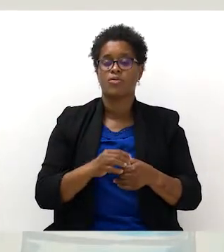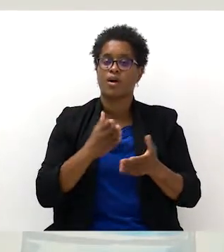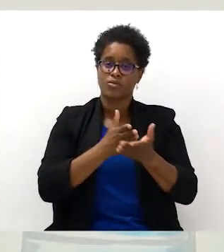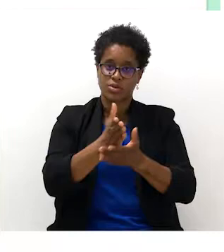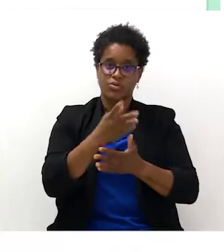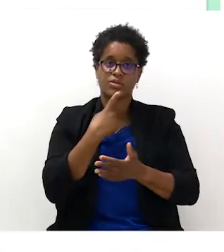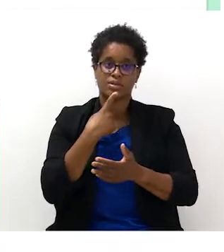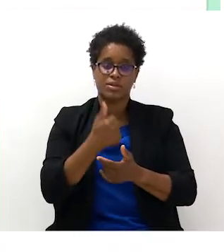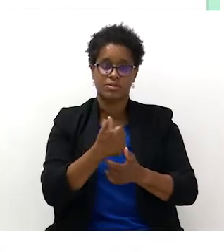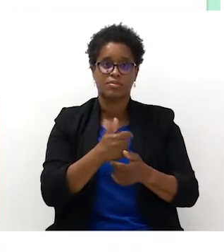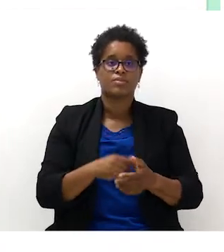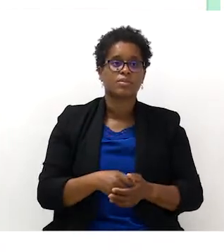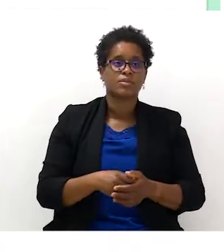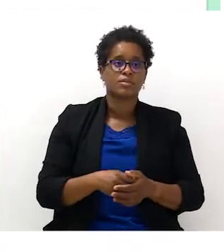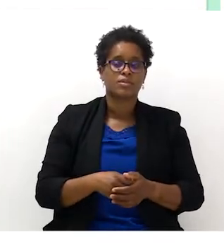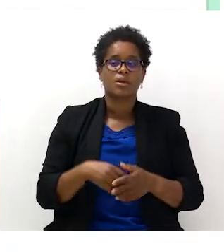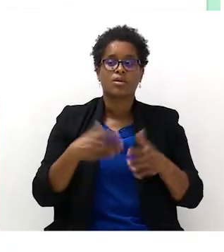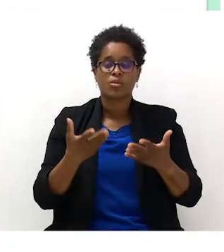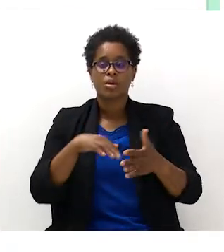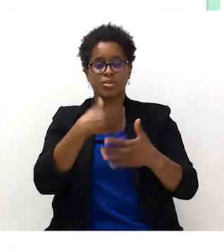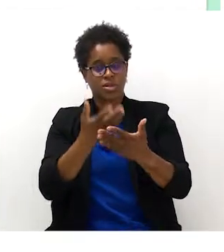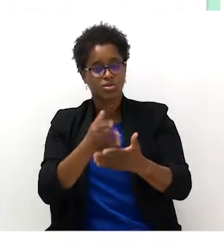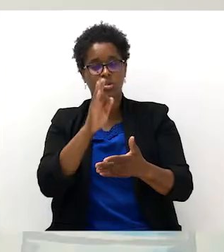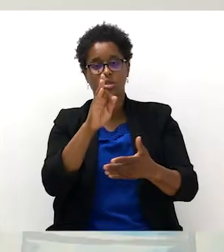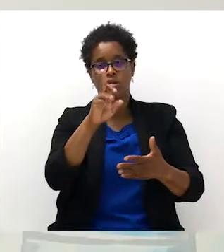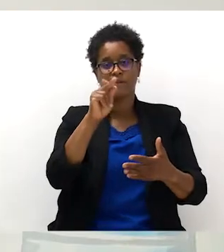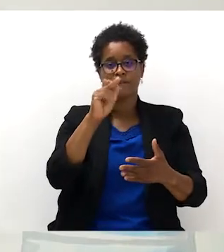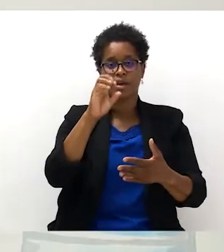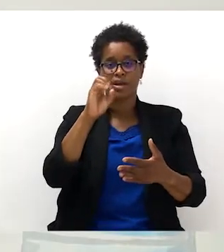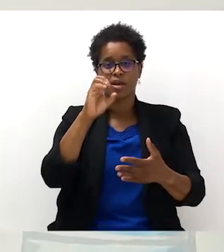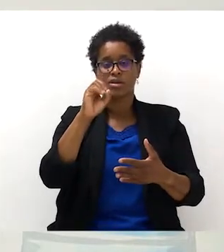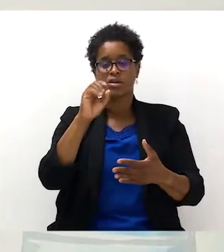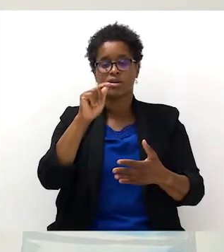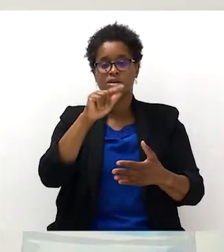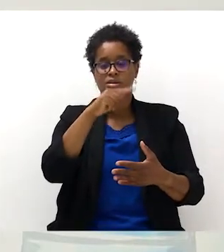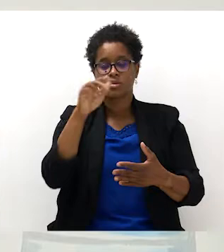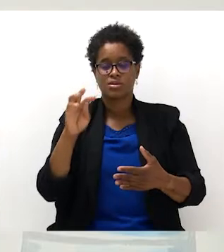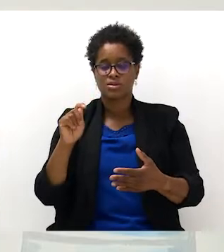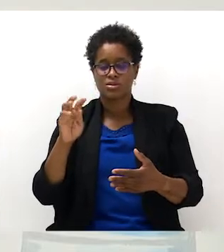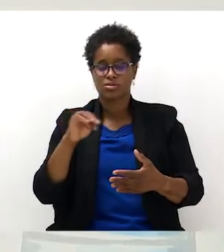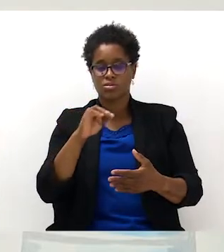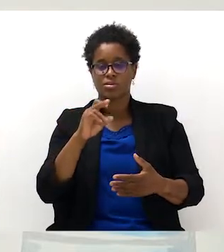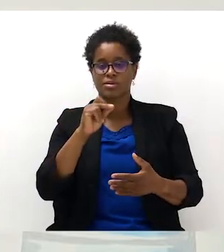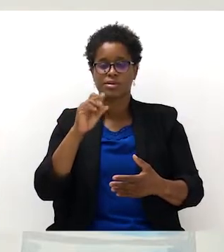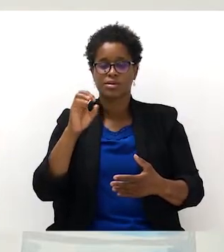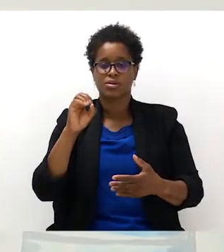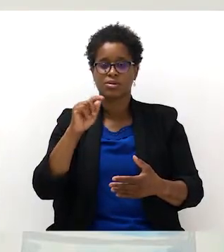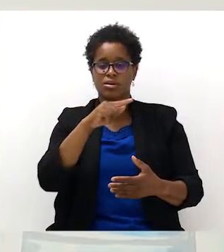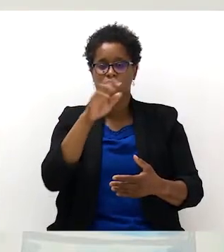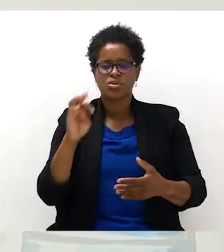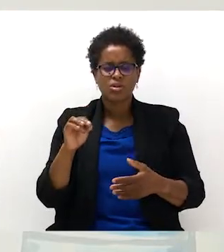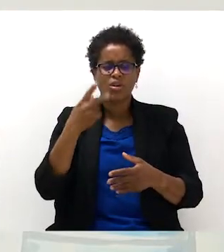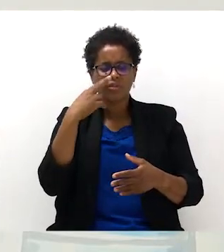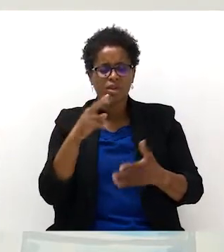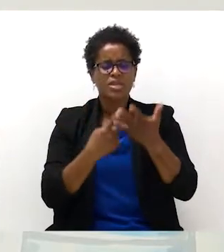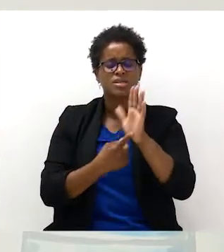Continuemos. Leitura e representação de frações. Agora vamos ver mais exemplos de frações, como é que nós